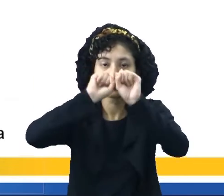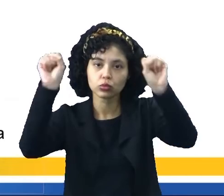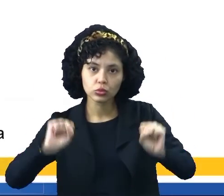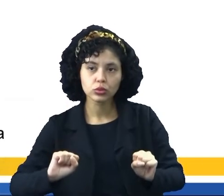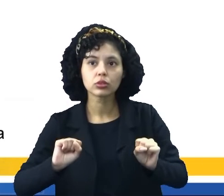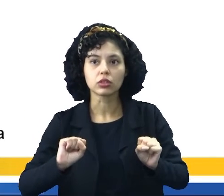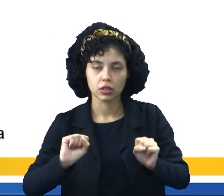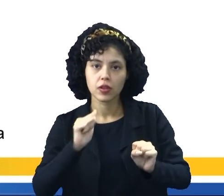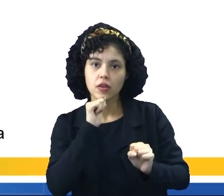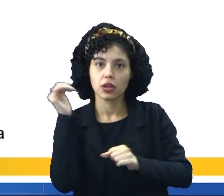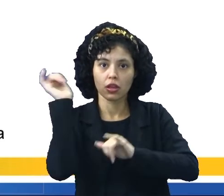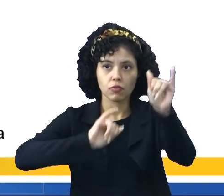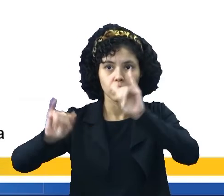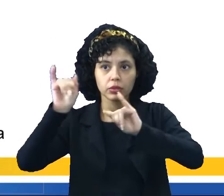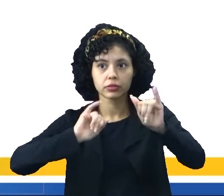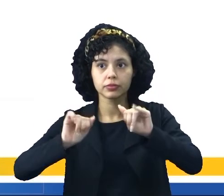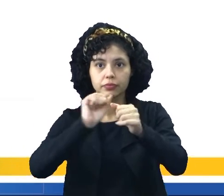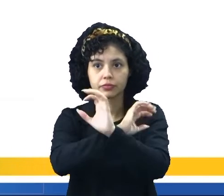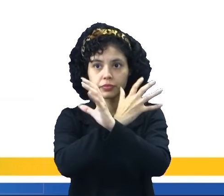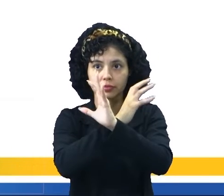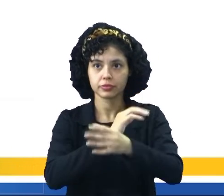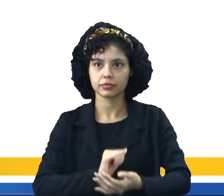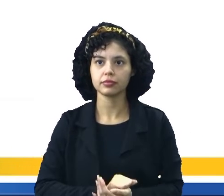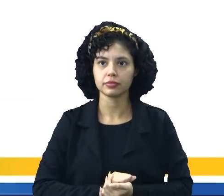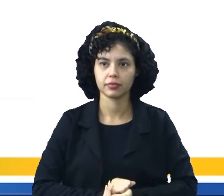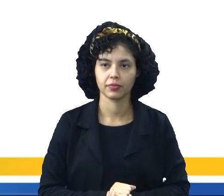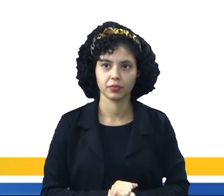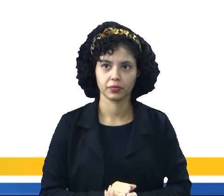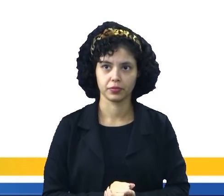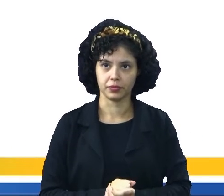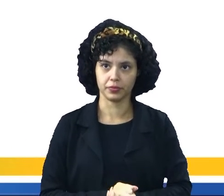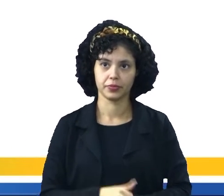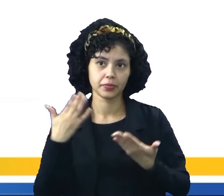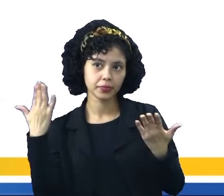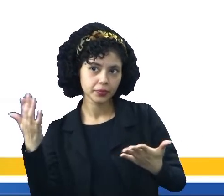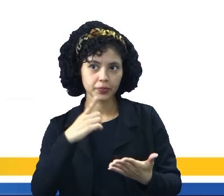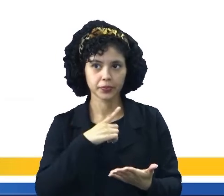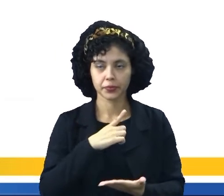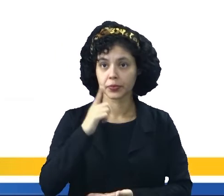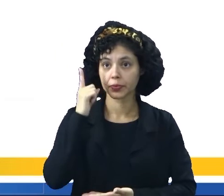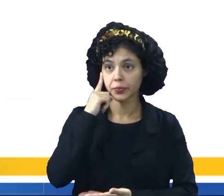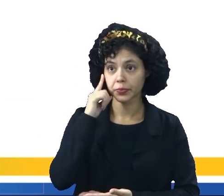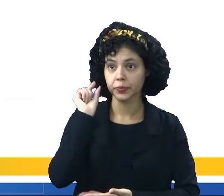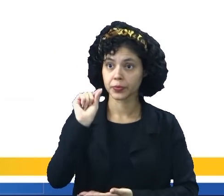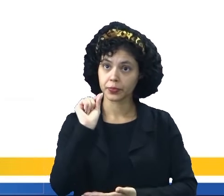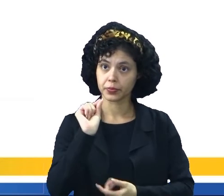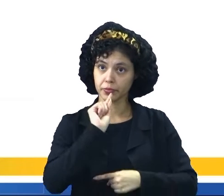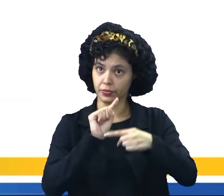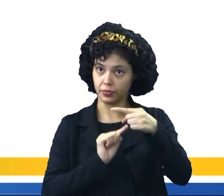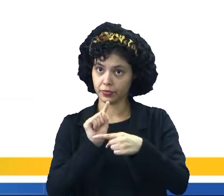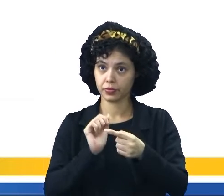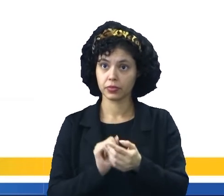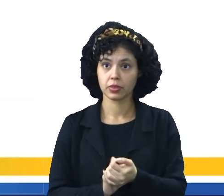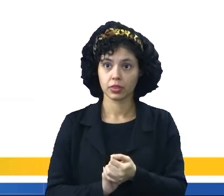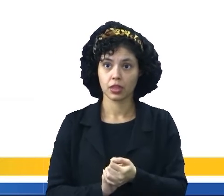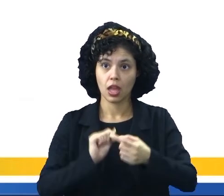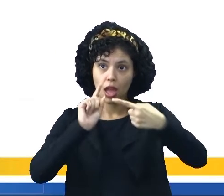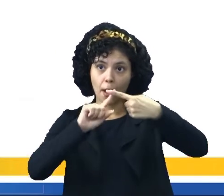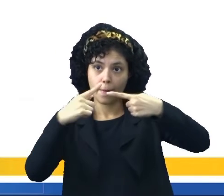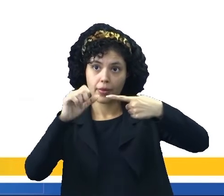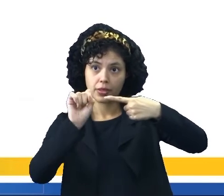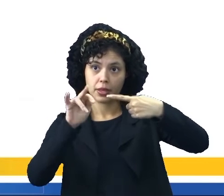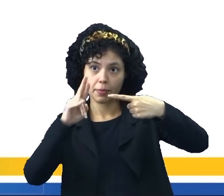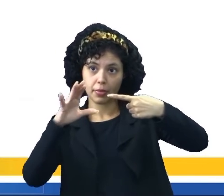leva a informação para a musculatura esquelética. E aí nós temos o sistema nervoso autônomo, que é dividido em simpático e